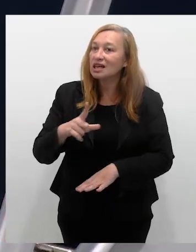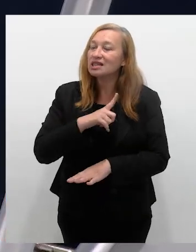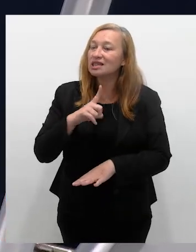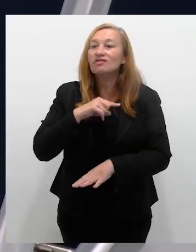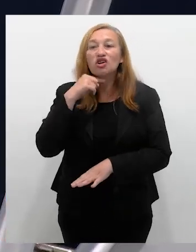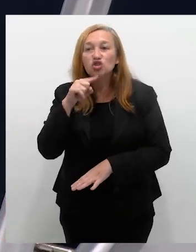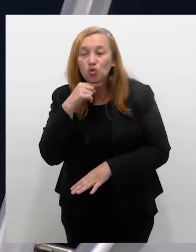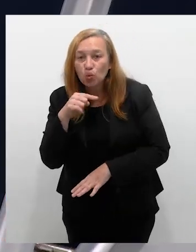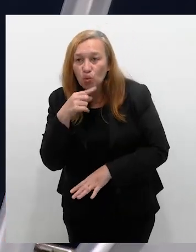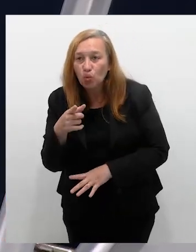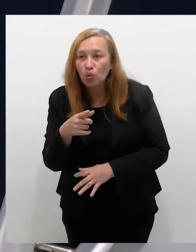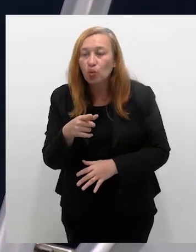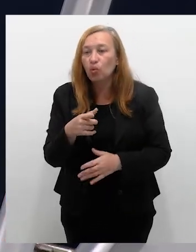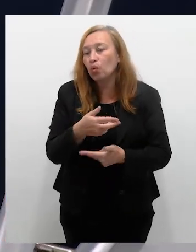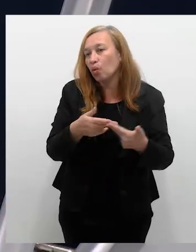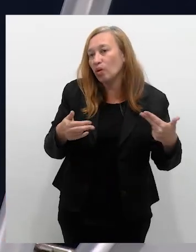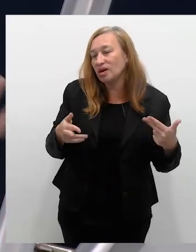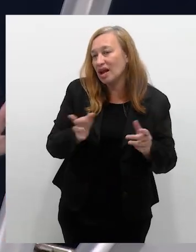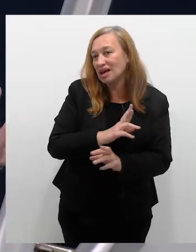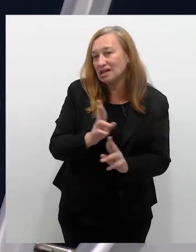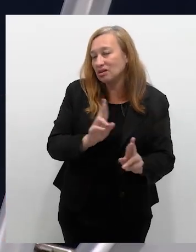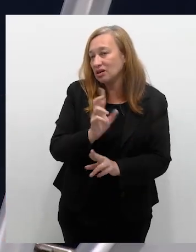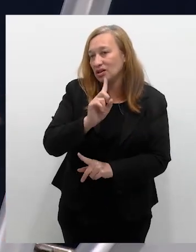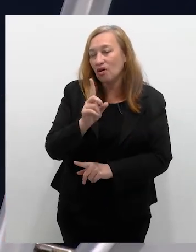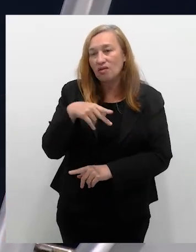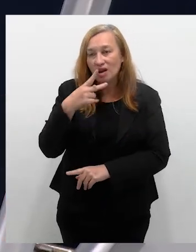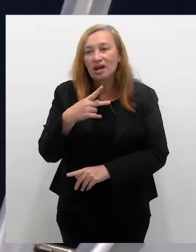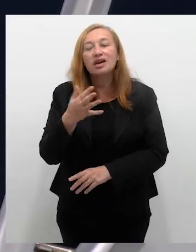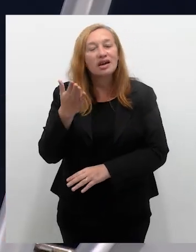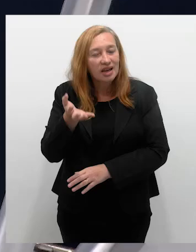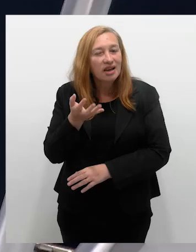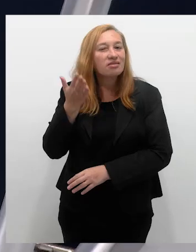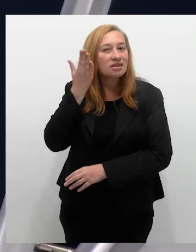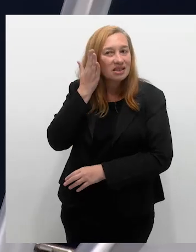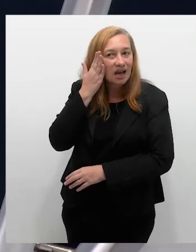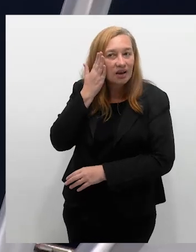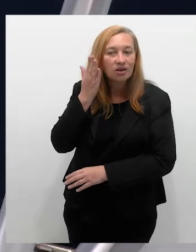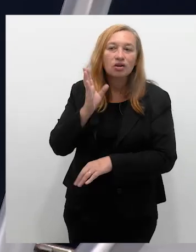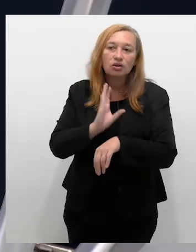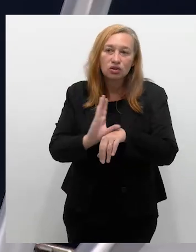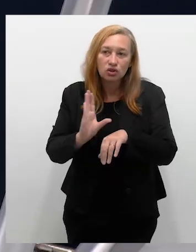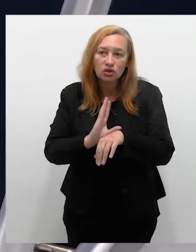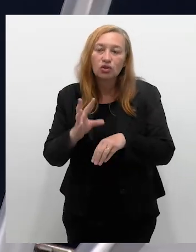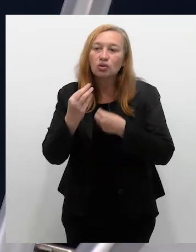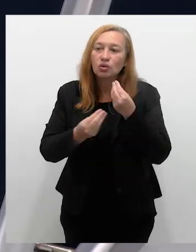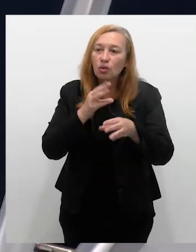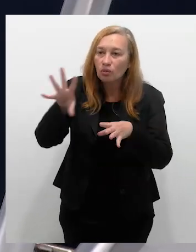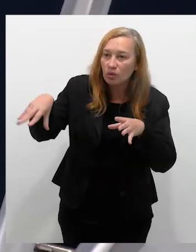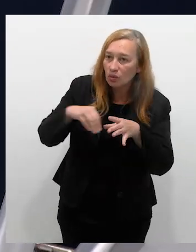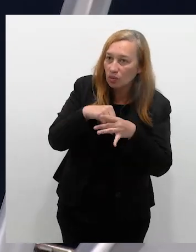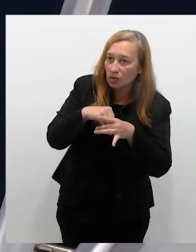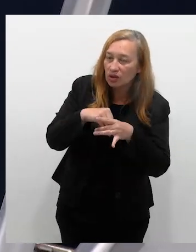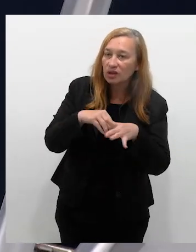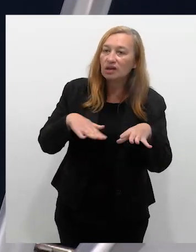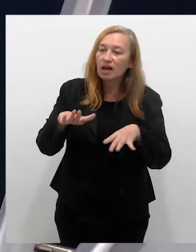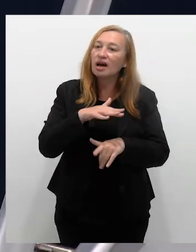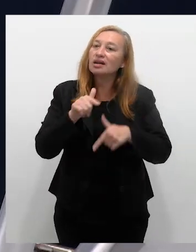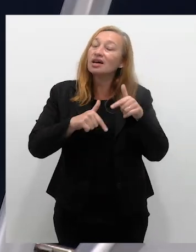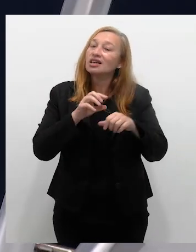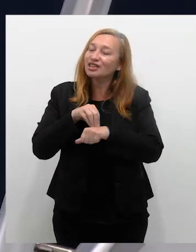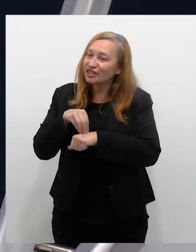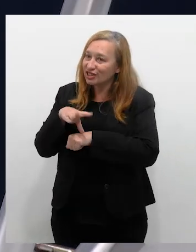Se tiverem alguma dúvida, alguma coisa em relação que eu não falei aqui, que vocês queiram saber, de curso, de como inserir no mercado,